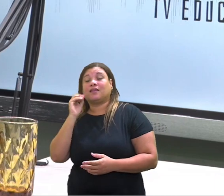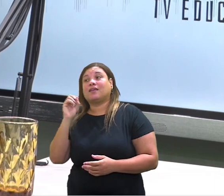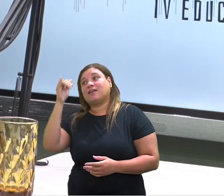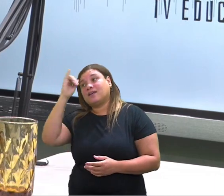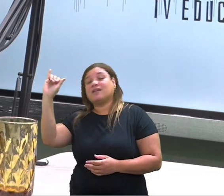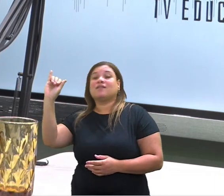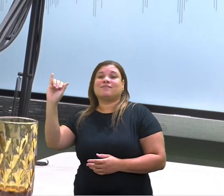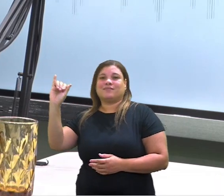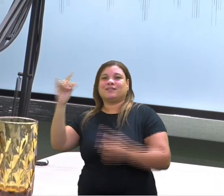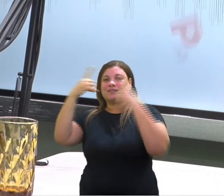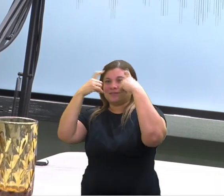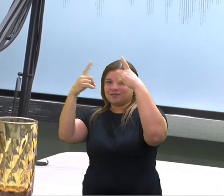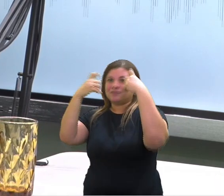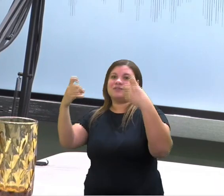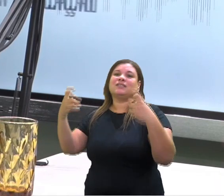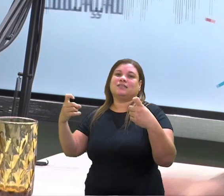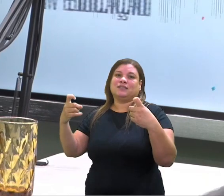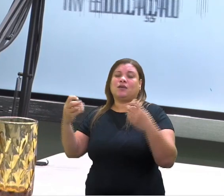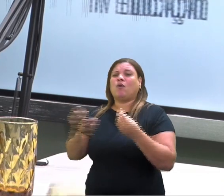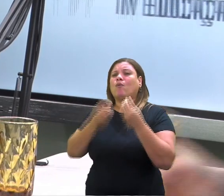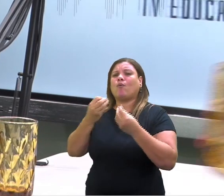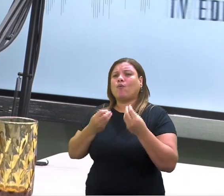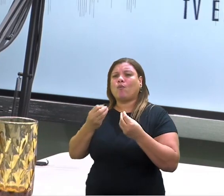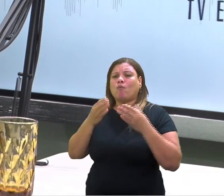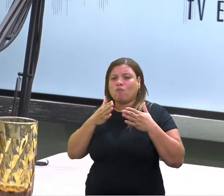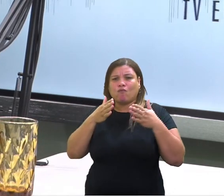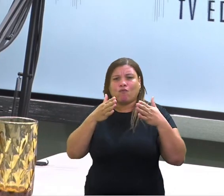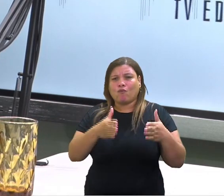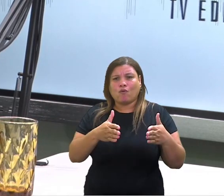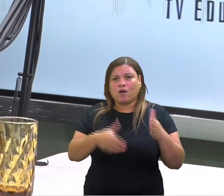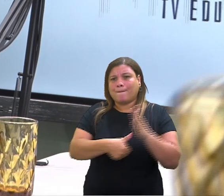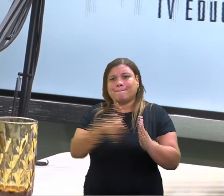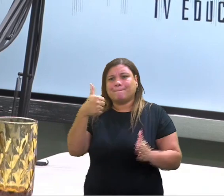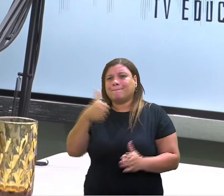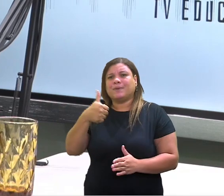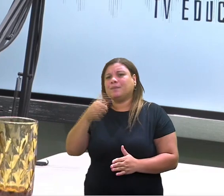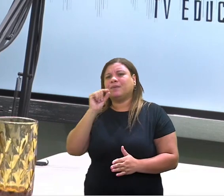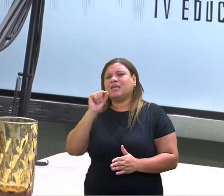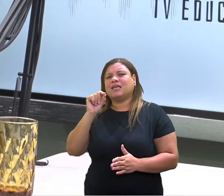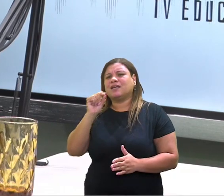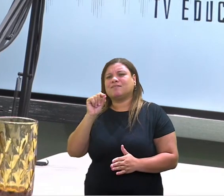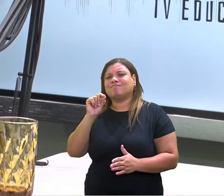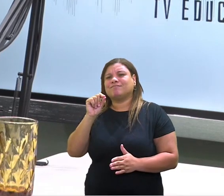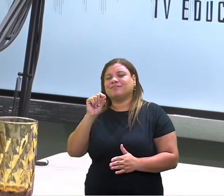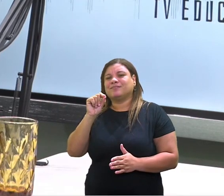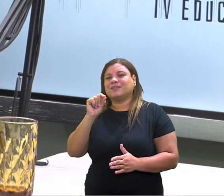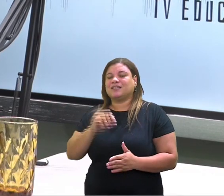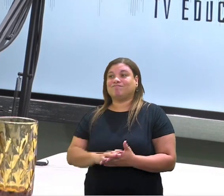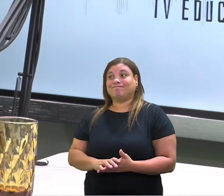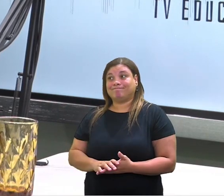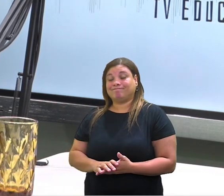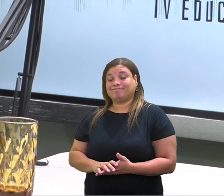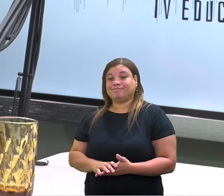dos problemas. Hoje, a maioria dos nossos problemas são voltados, né? São ocasionados pelo uso, consumo e venda